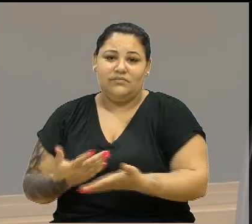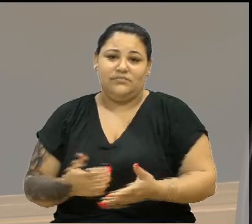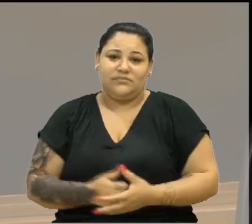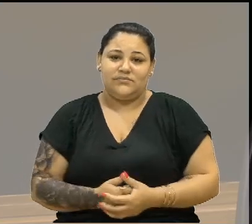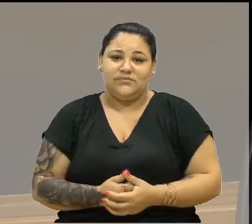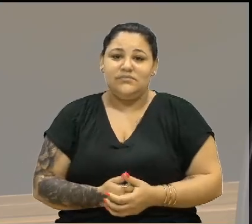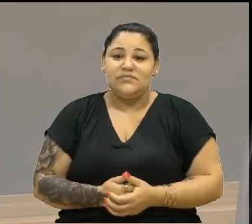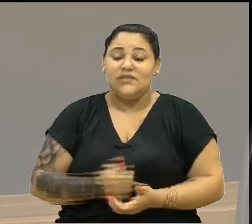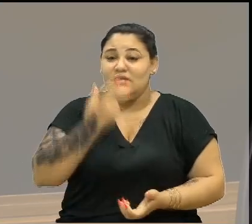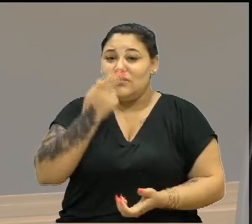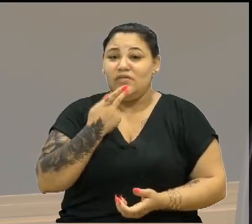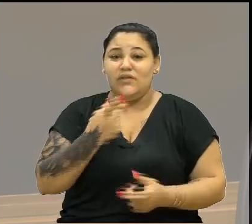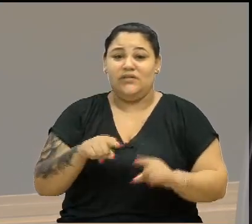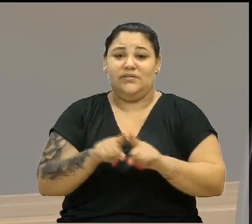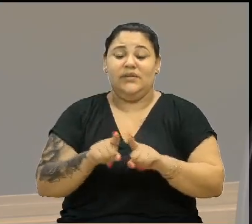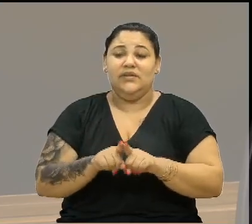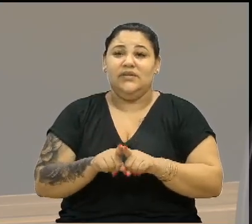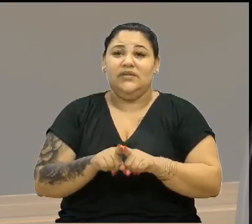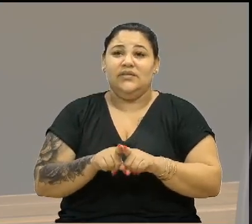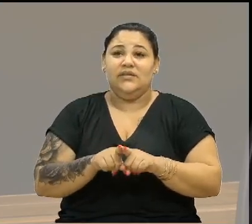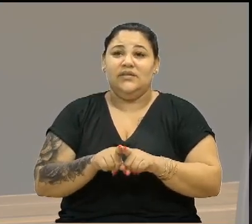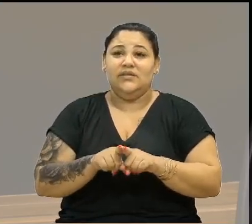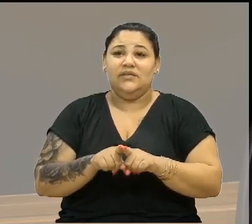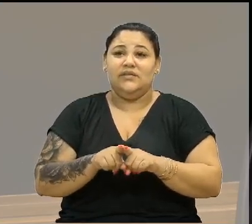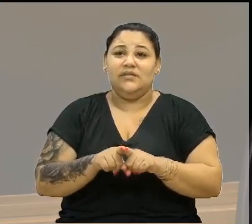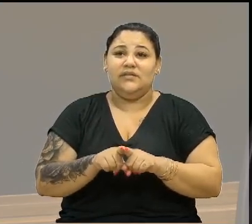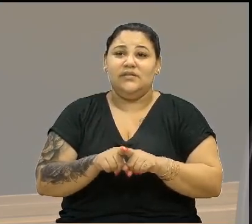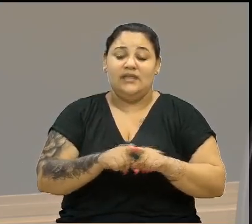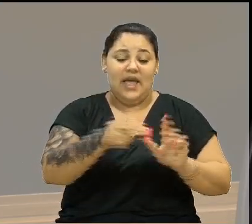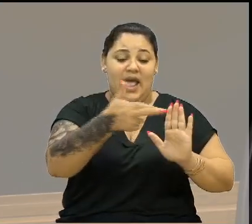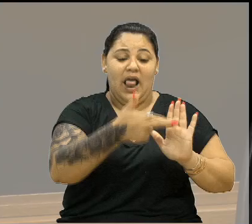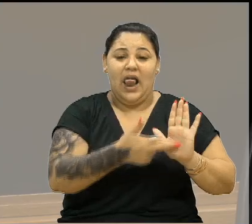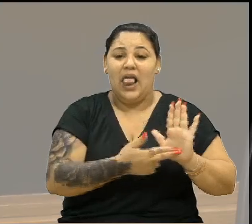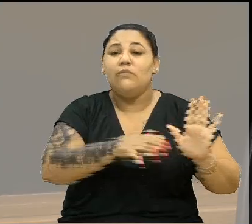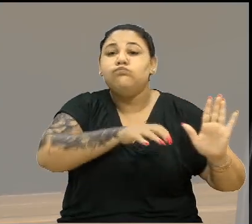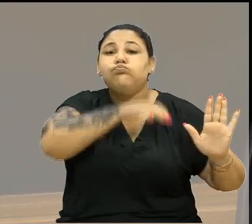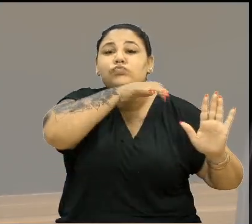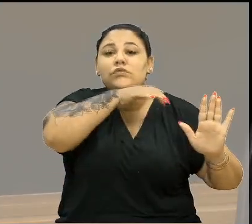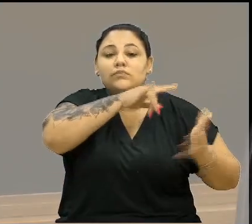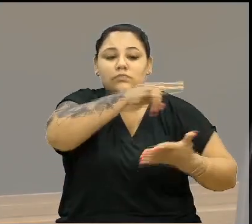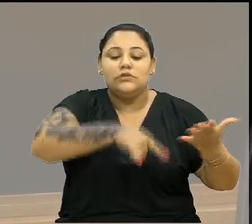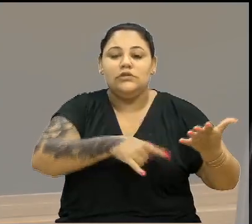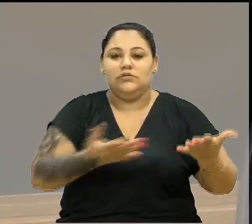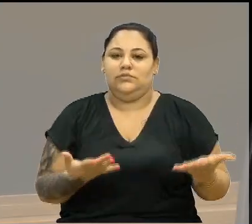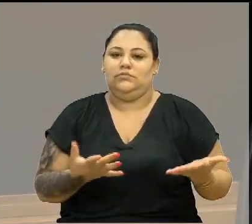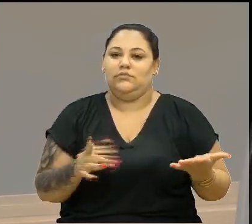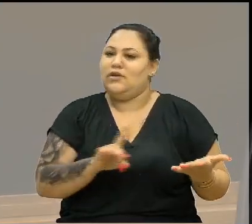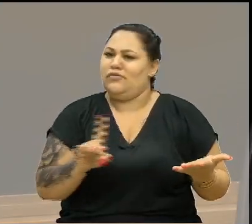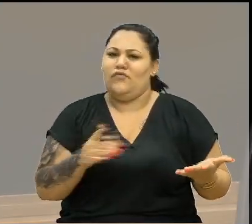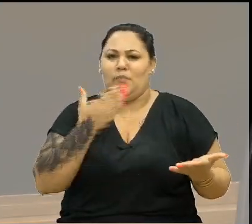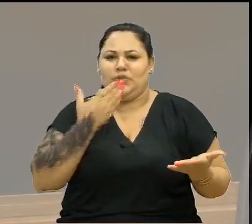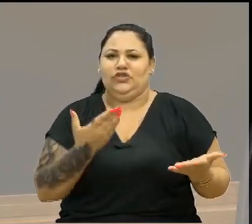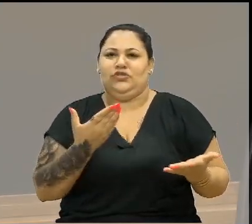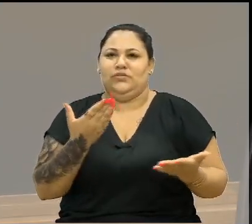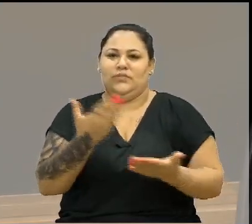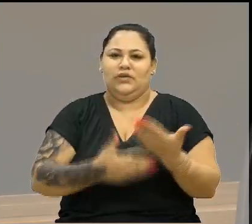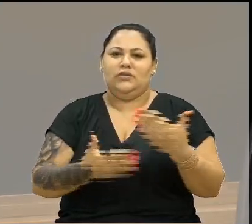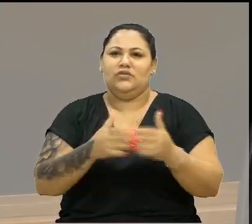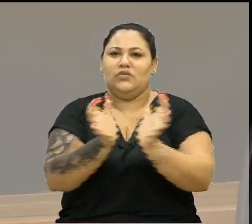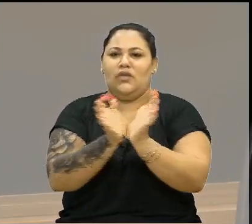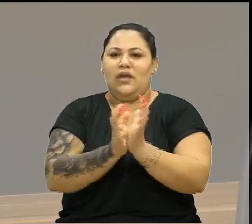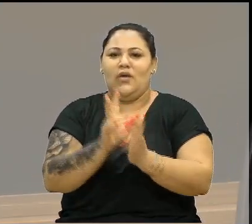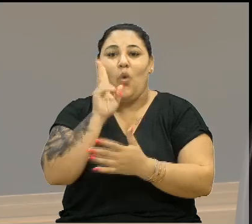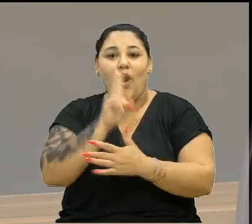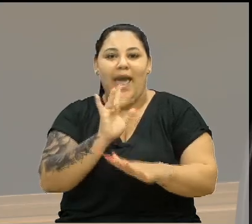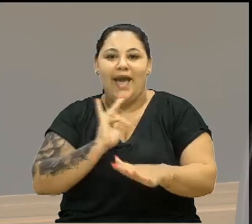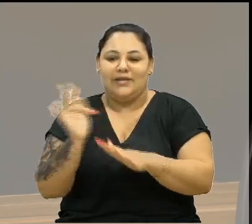mesma questão da regularização fundiária. Eu não vou pedir para os colegas olharem minhas redes,